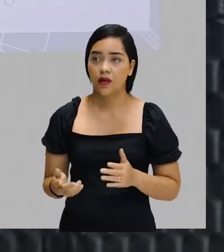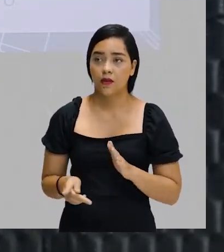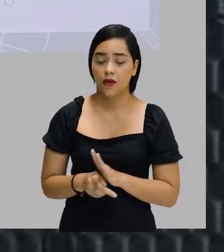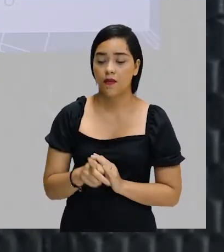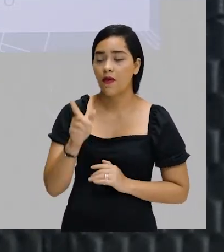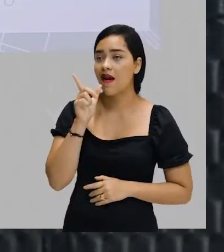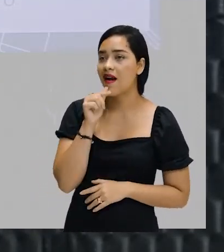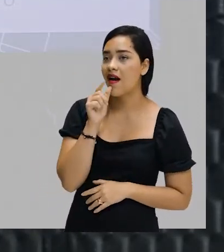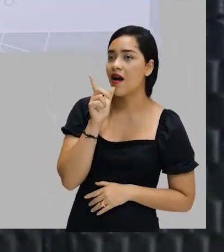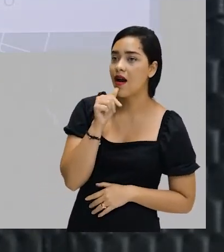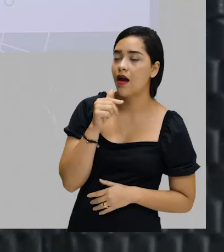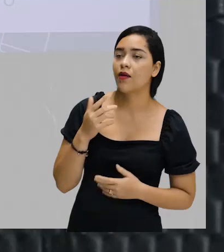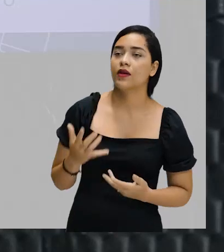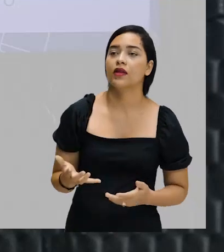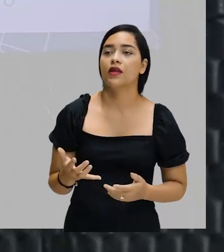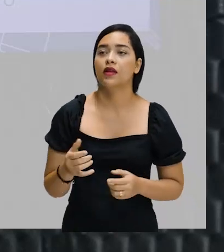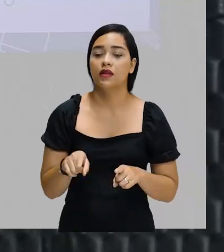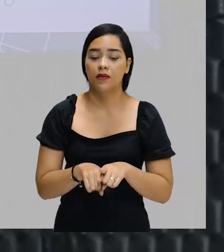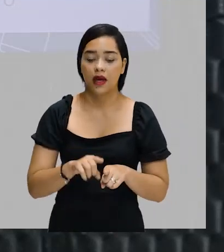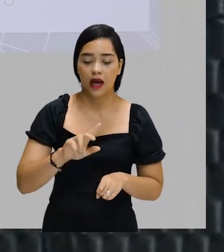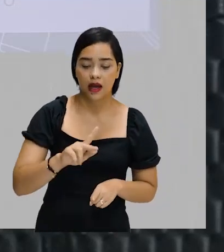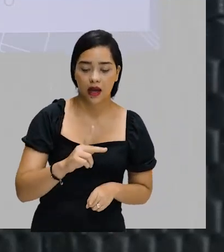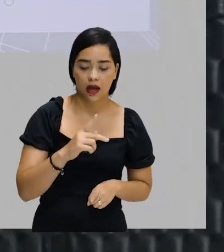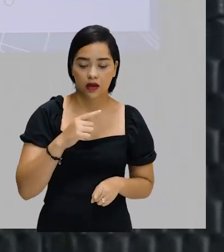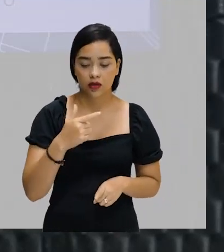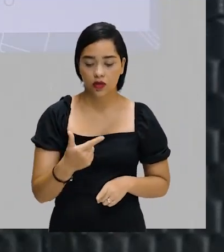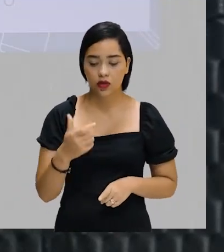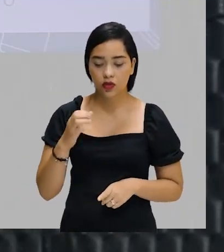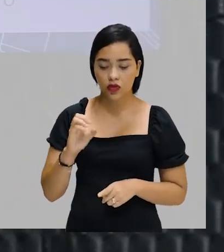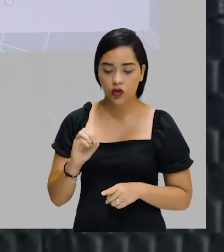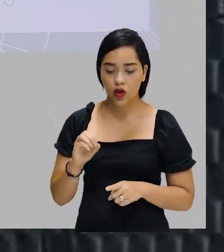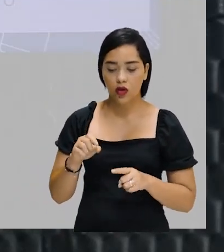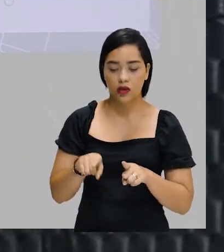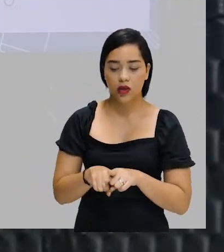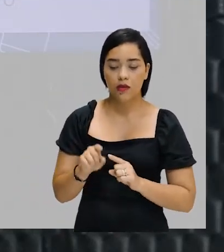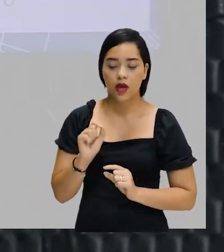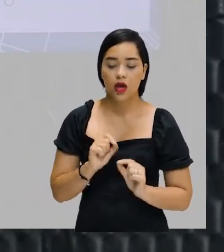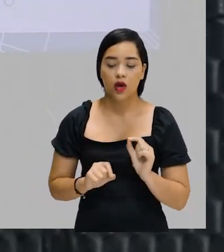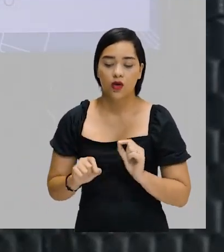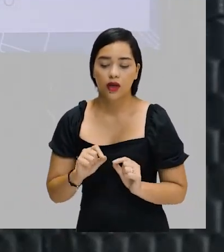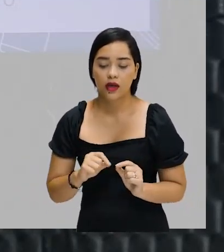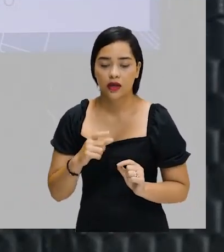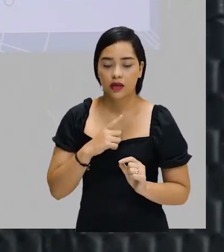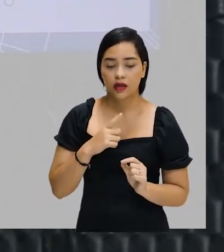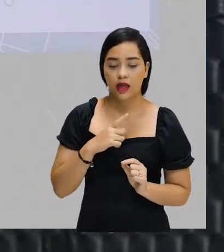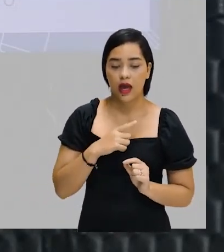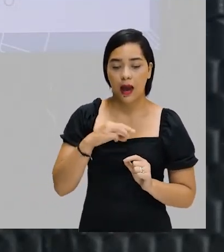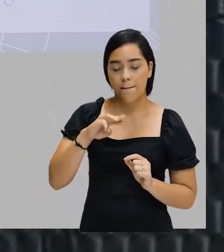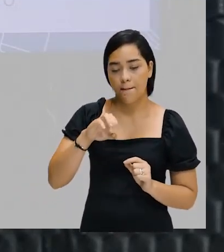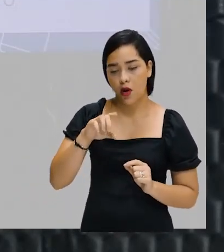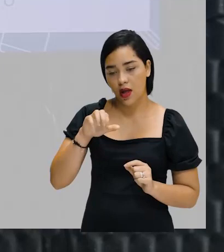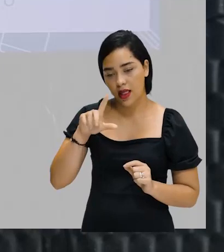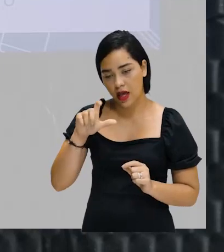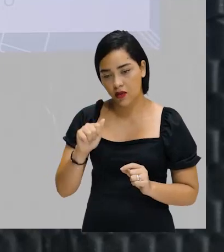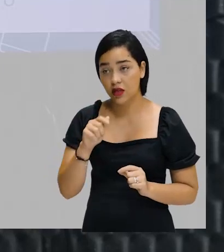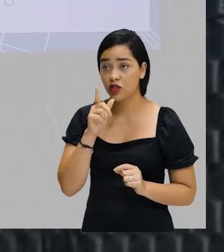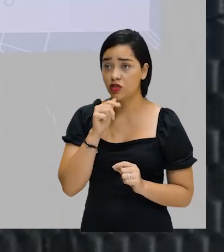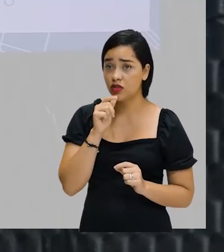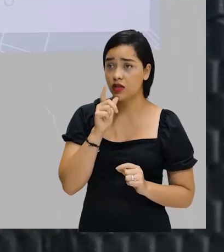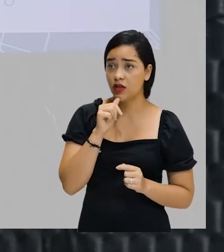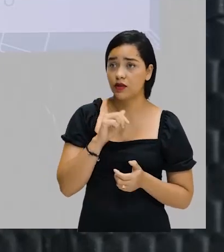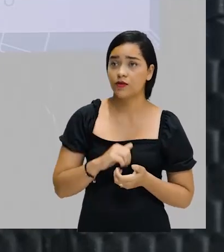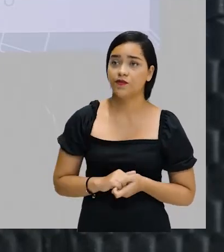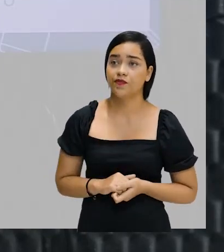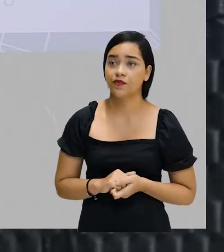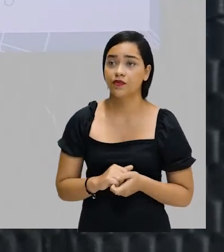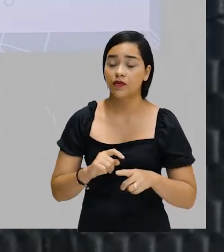a água, certo? H2O. Então, H2O nada mais é do que a molécula de água, certo?